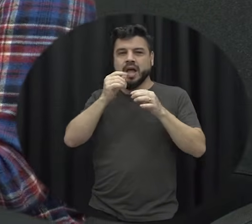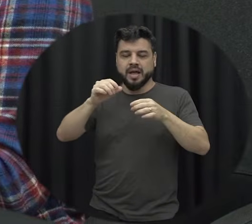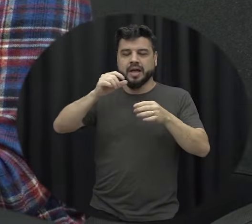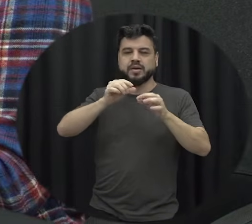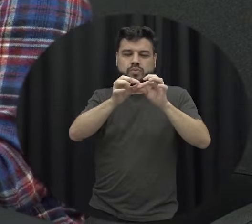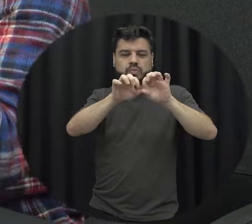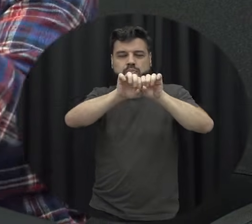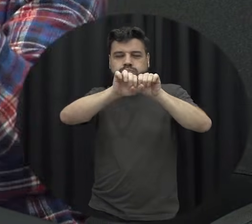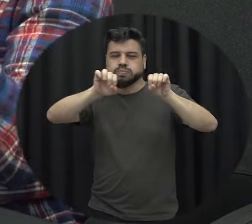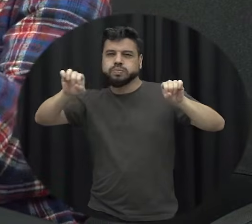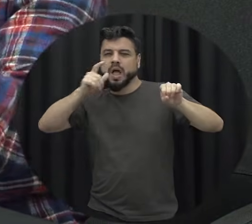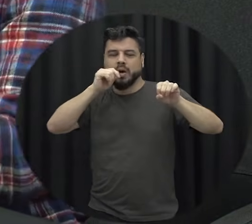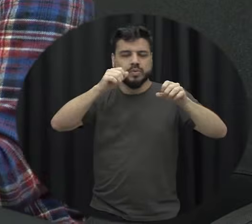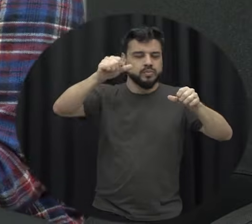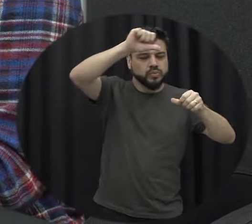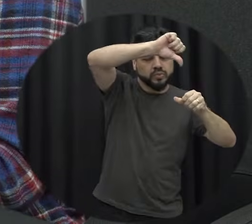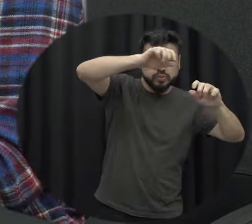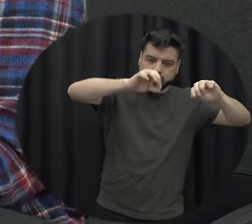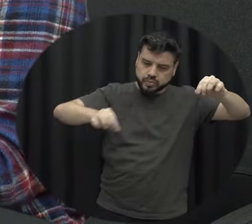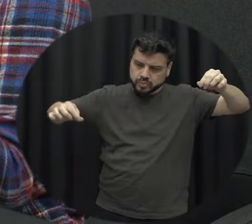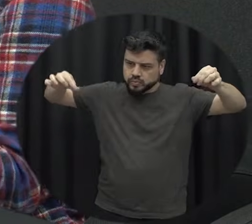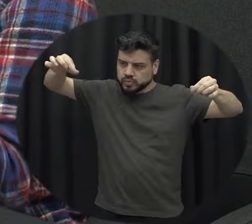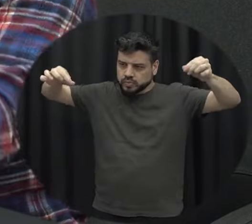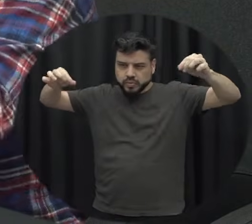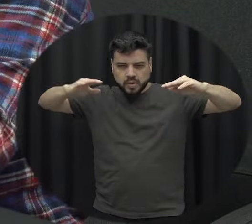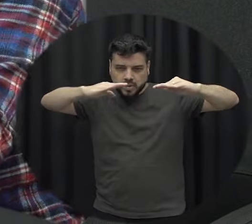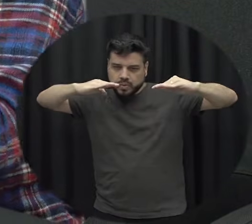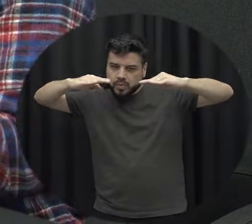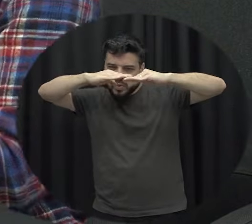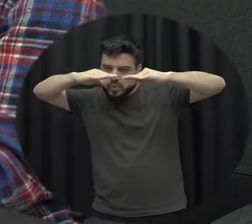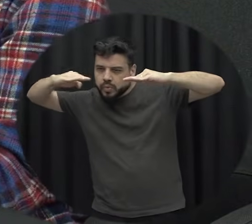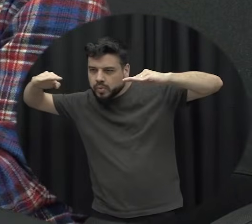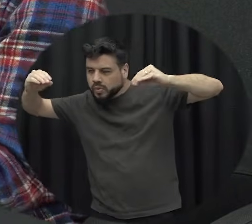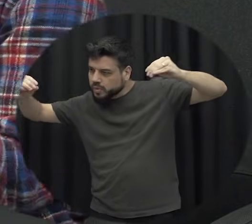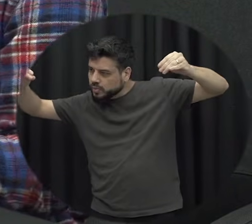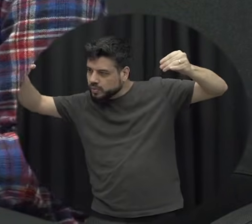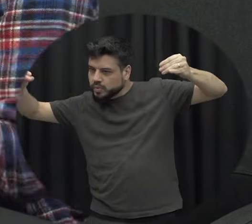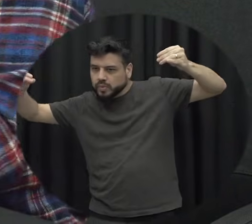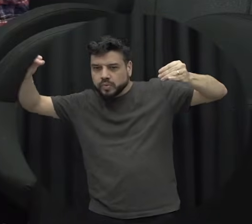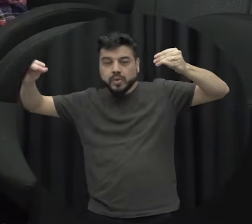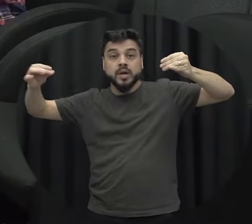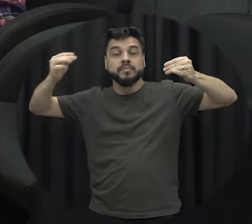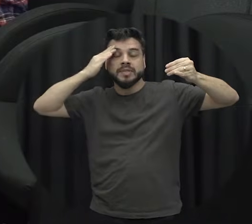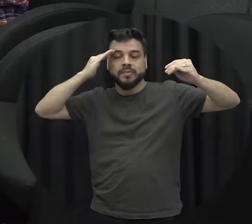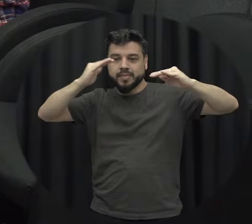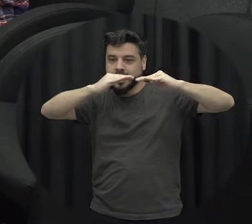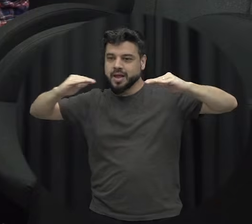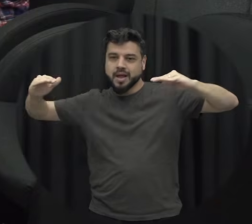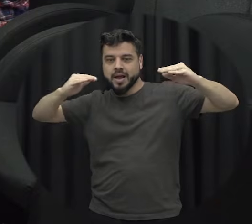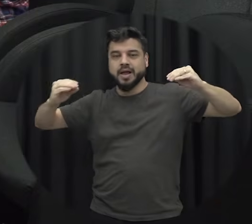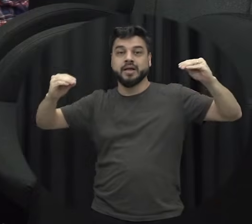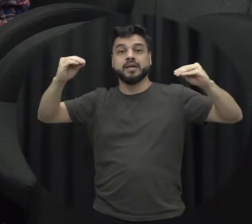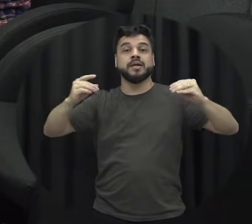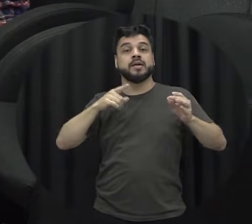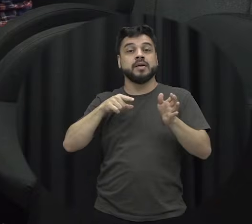água está nivelada ali dentro para saber se a parede está torta, está pendendo para um lado ou para outro. Quer dizer, a gente poderia chamar alguém que